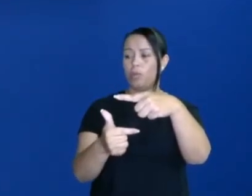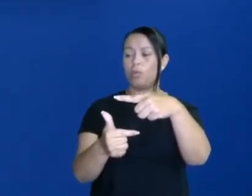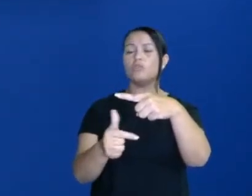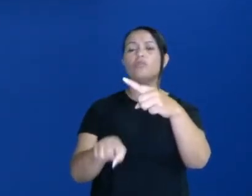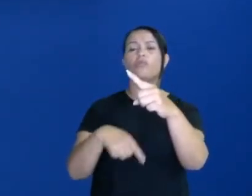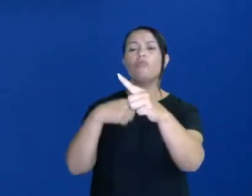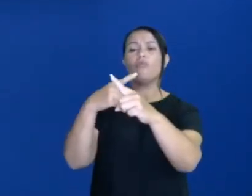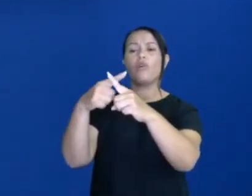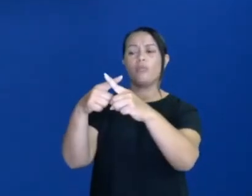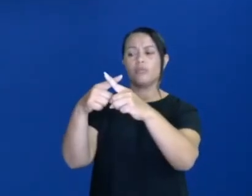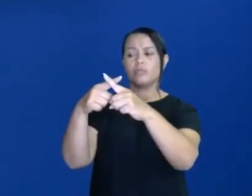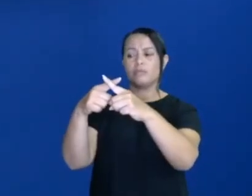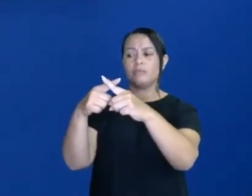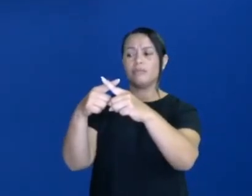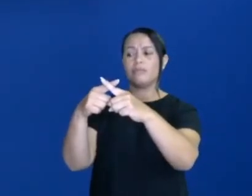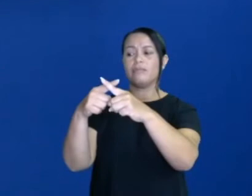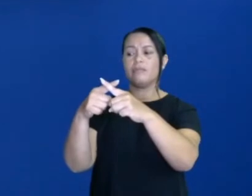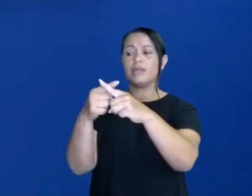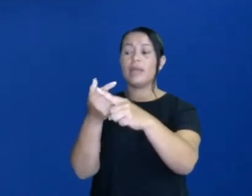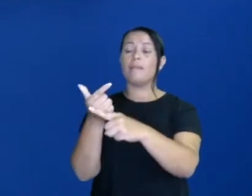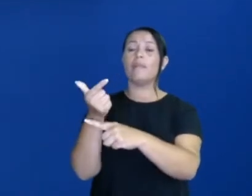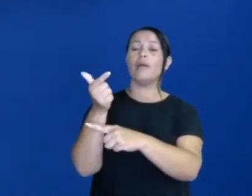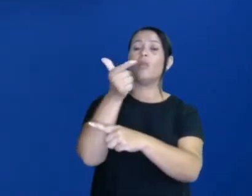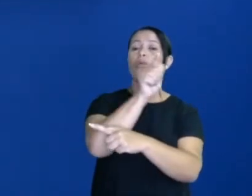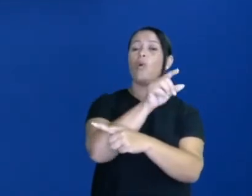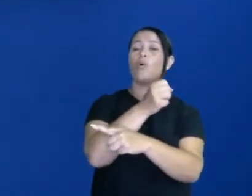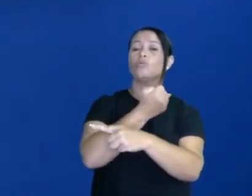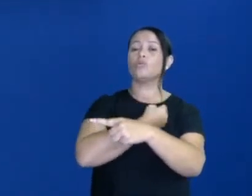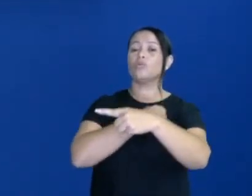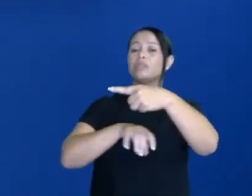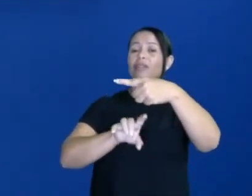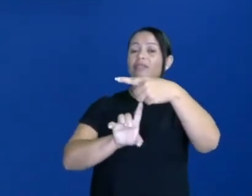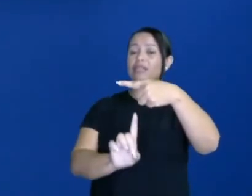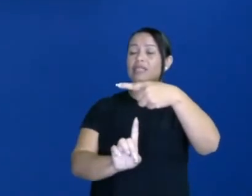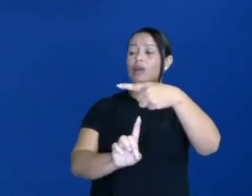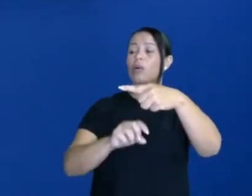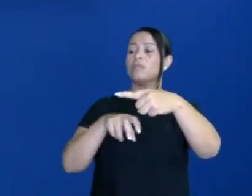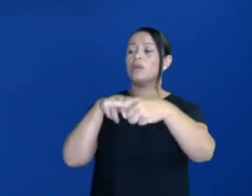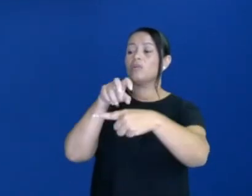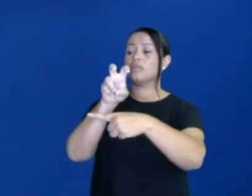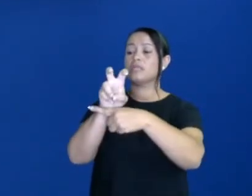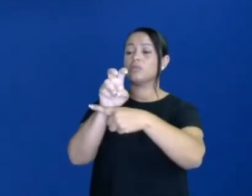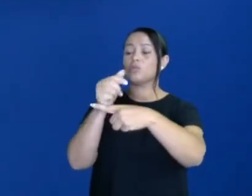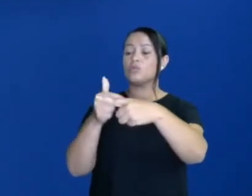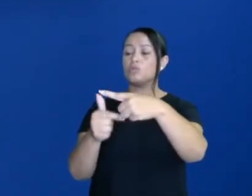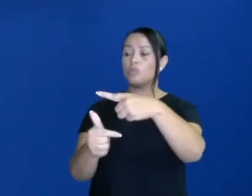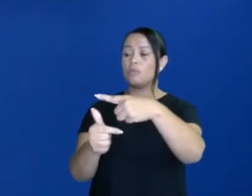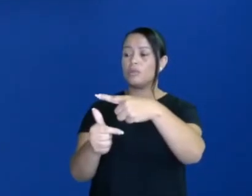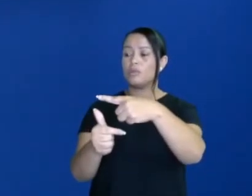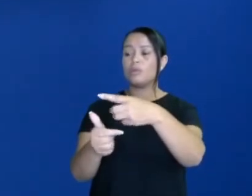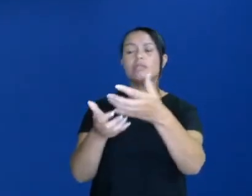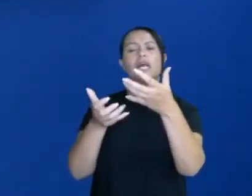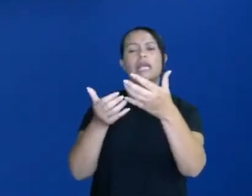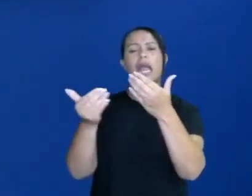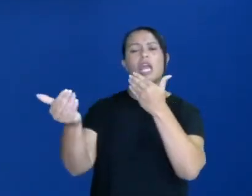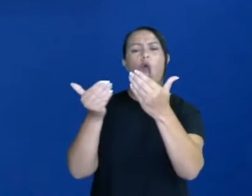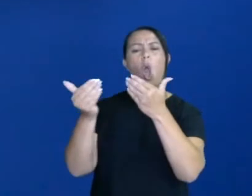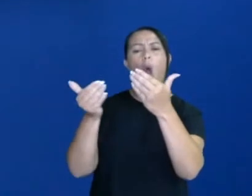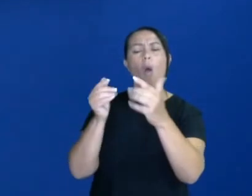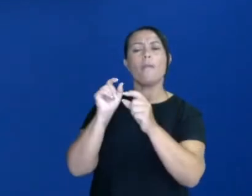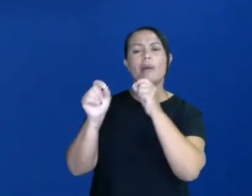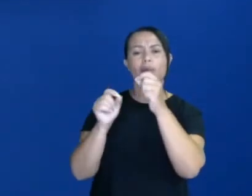vou multiplicar pelo denominador da outra fração, não é isso? Então, aqui eu tenho 5 sobre 2, a fração que ele quer que compare é